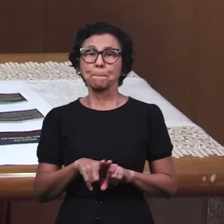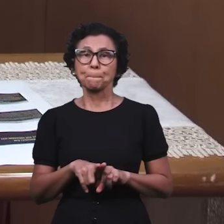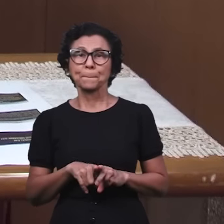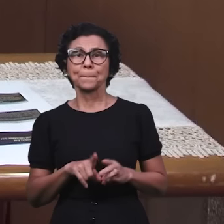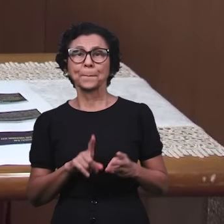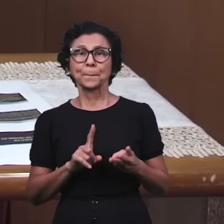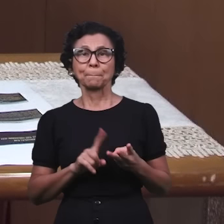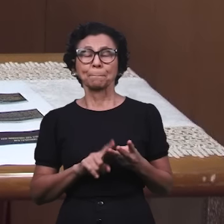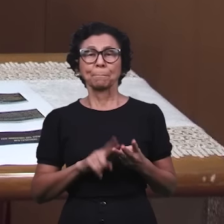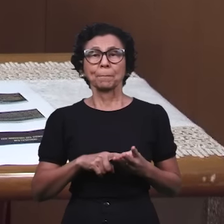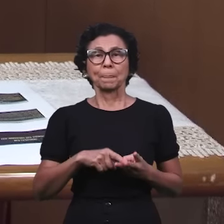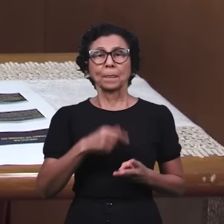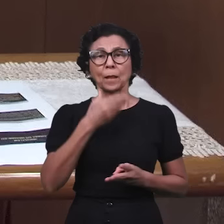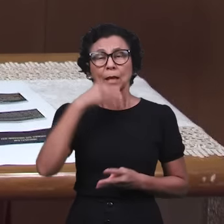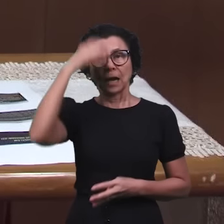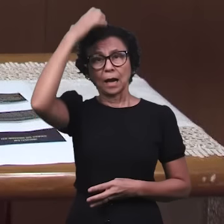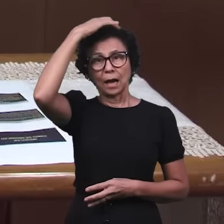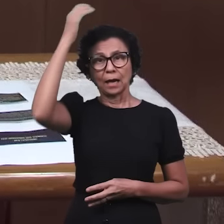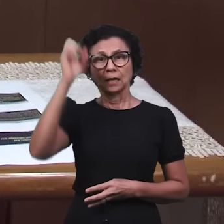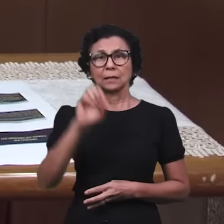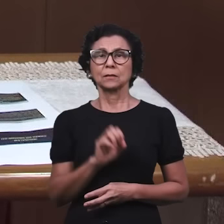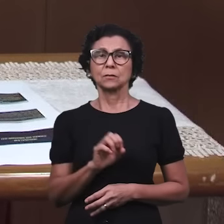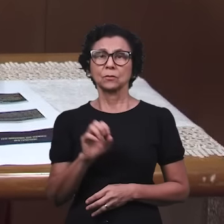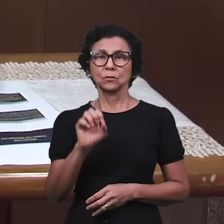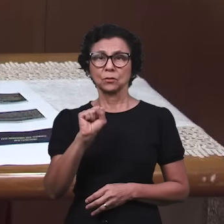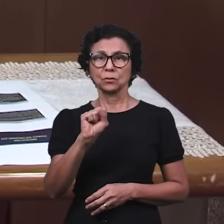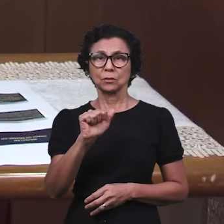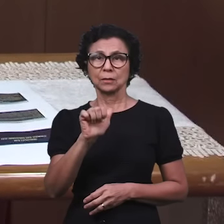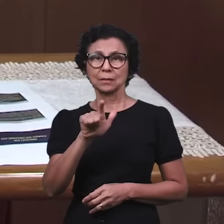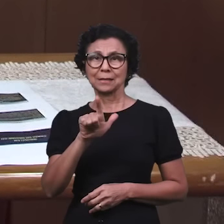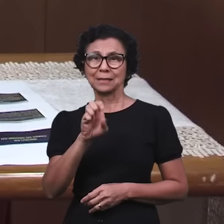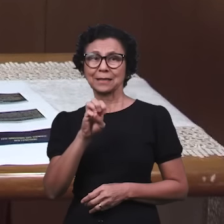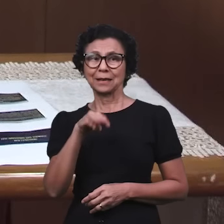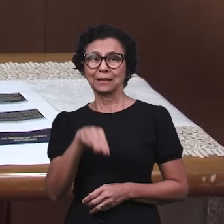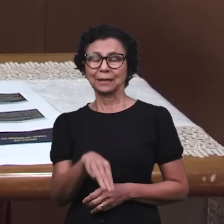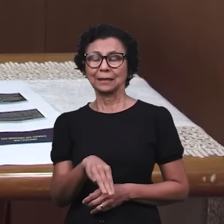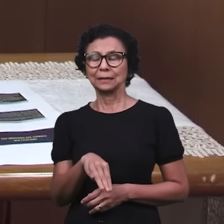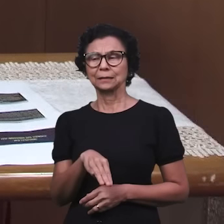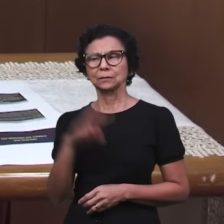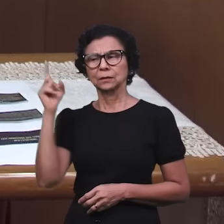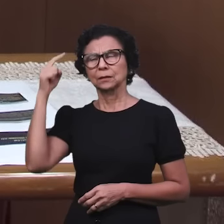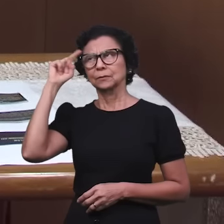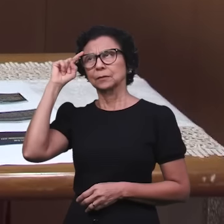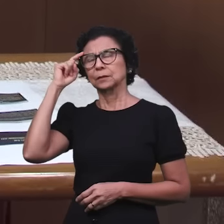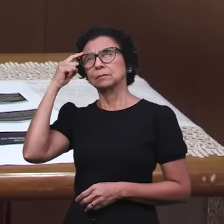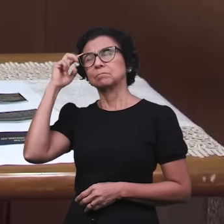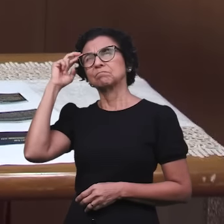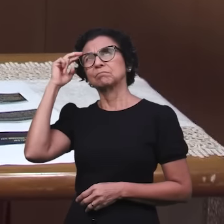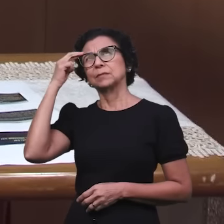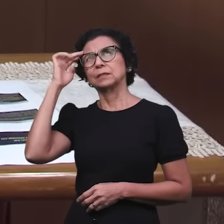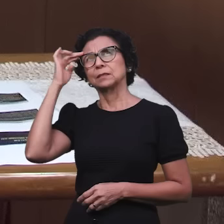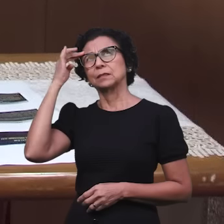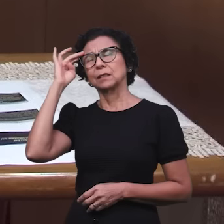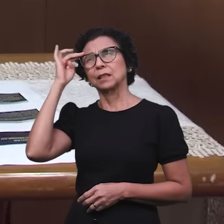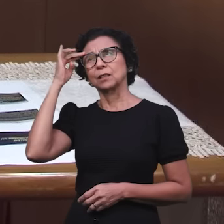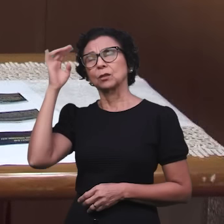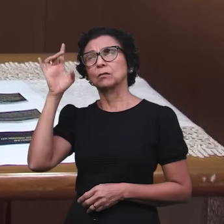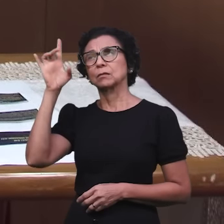que Deus tinha alguma coisa especial naquela cidade, ou melhor, que a cidade